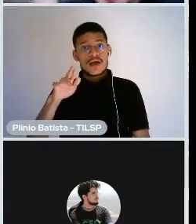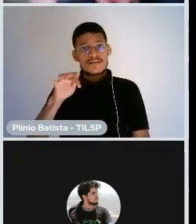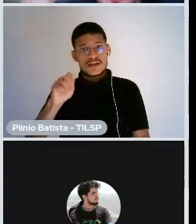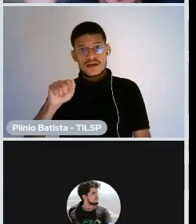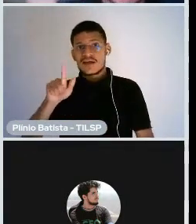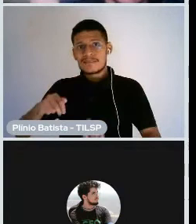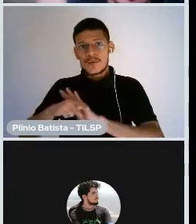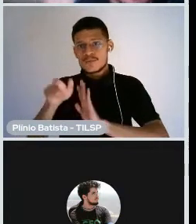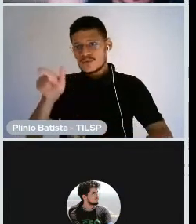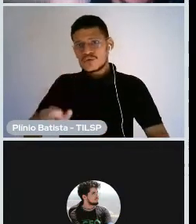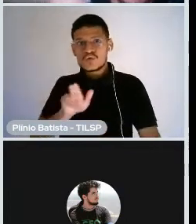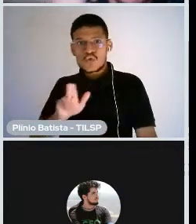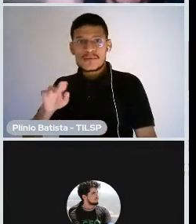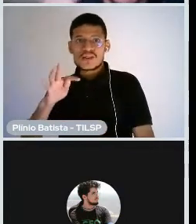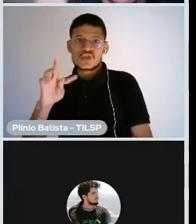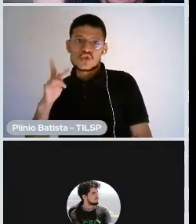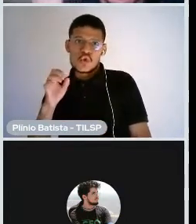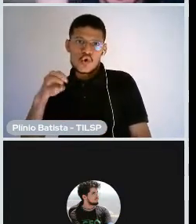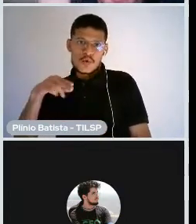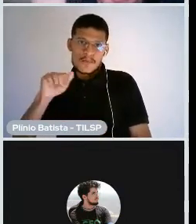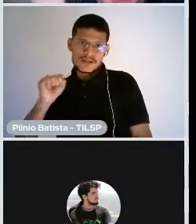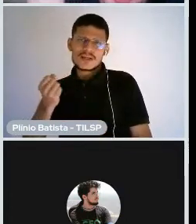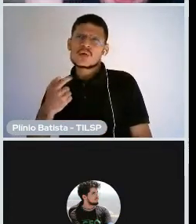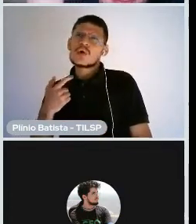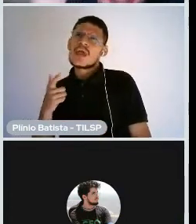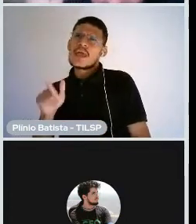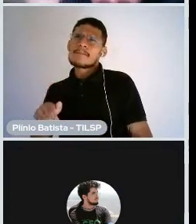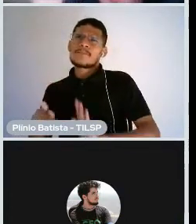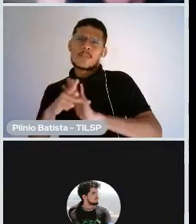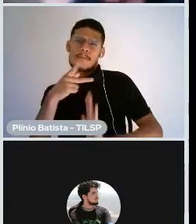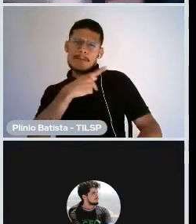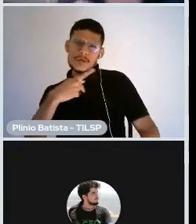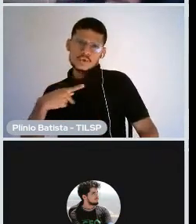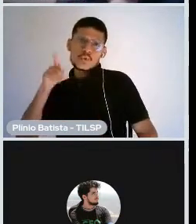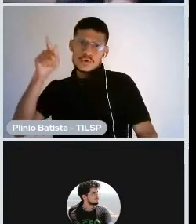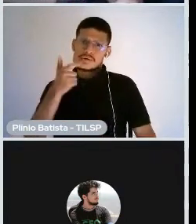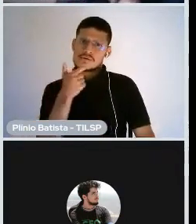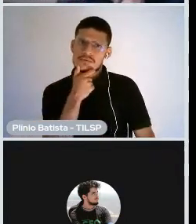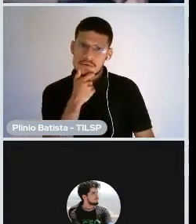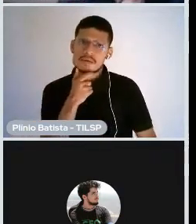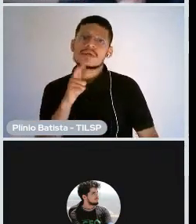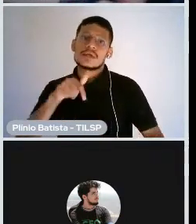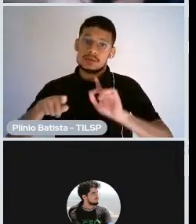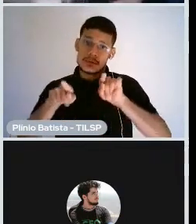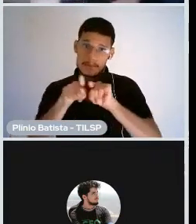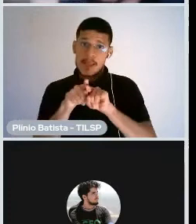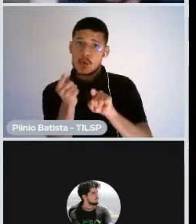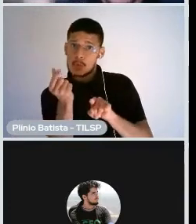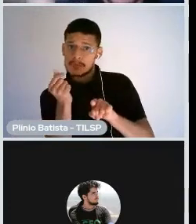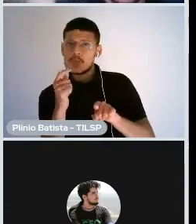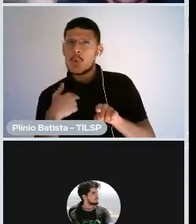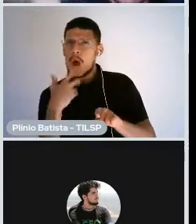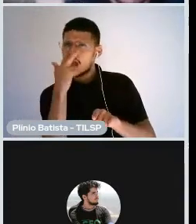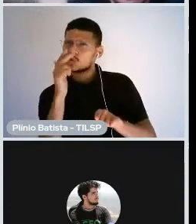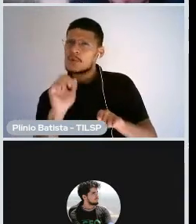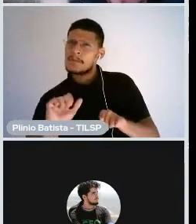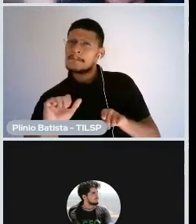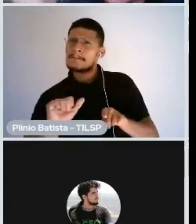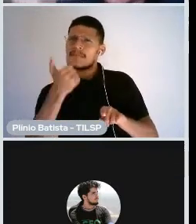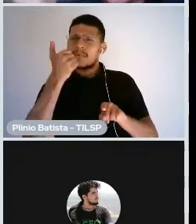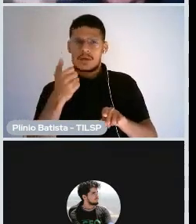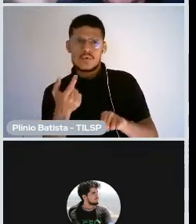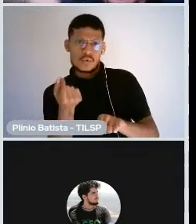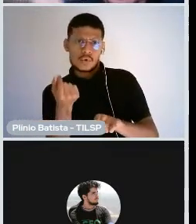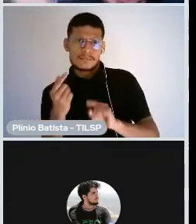e economista inglês. Se eu não me engano, ele é considerado o primeiro economista inglês. E ele começou a ver